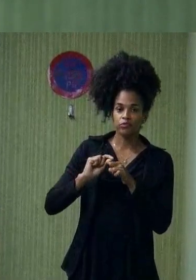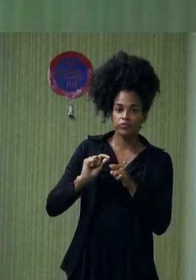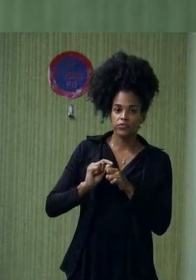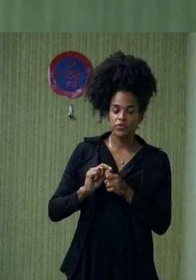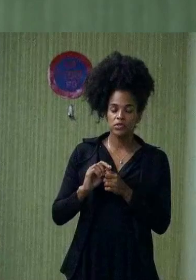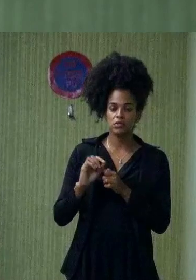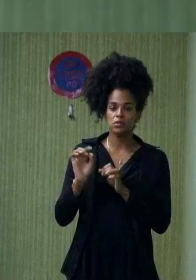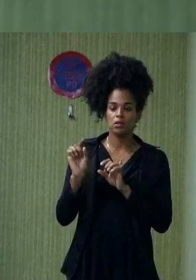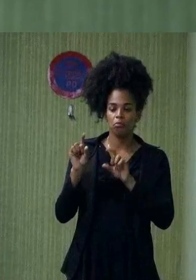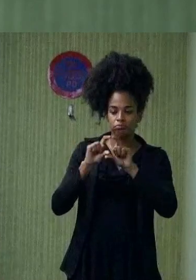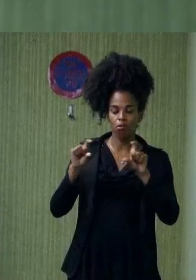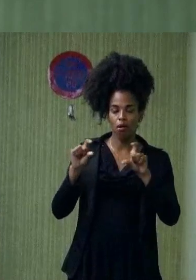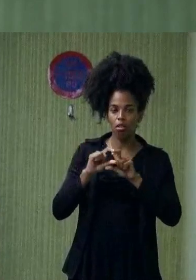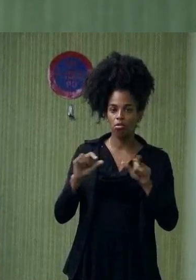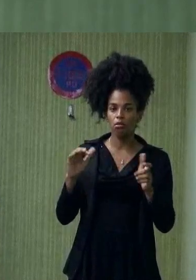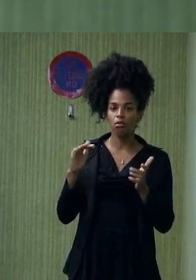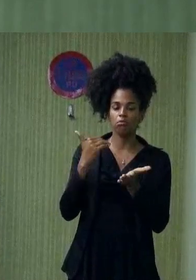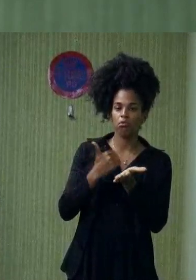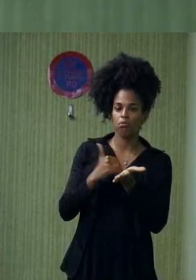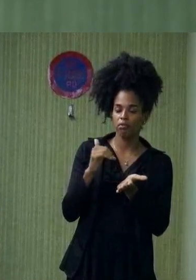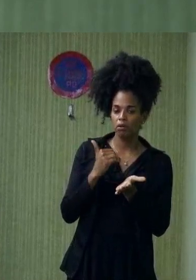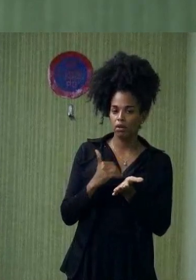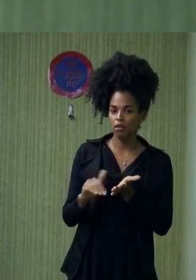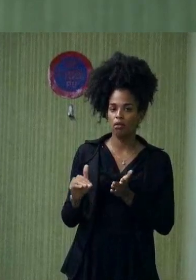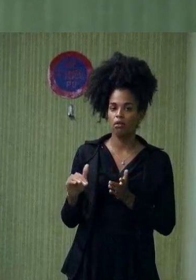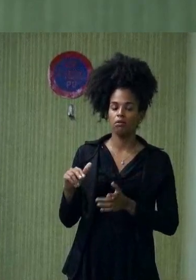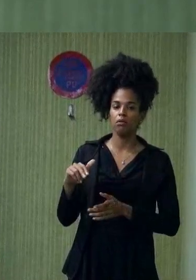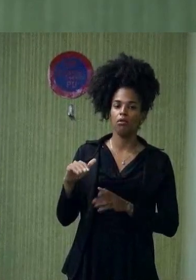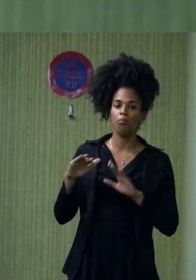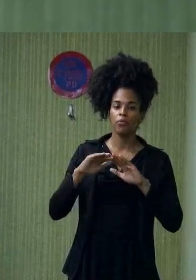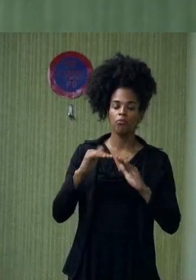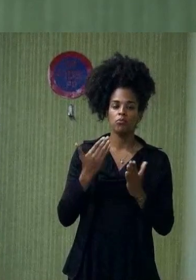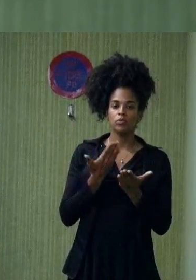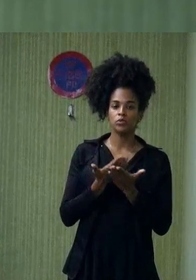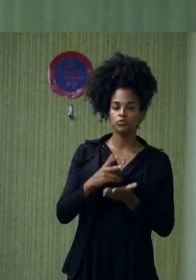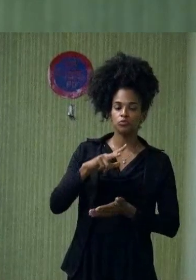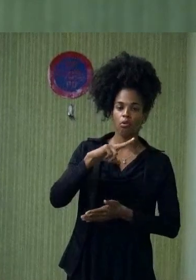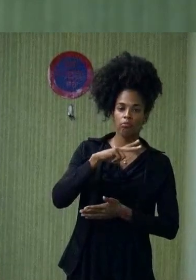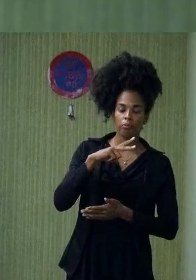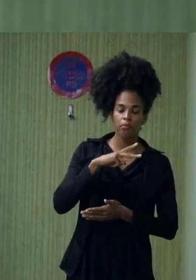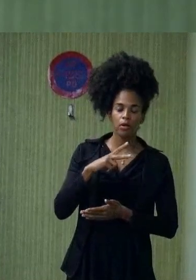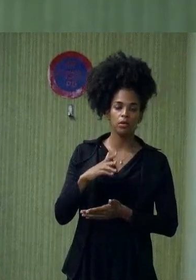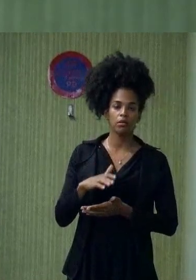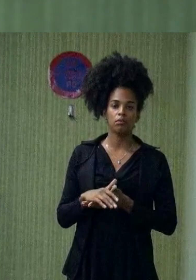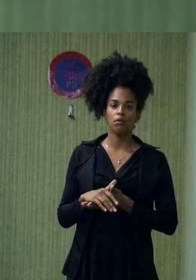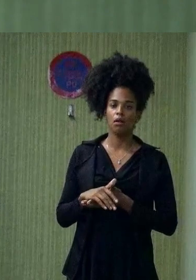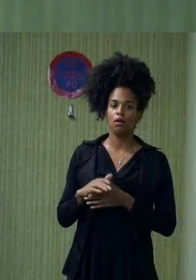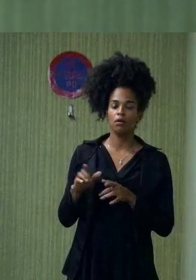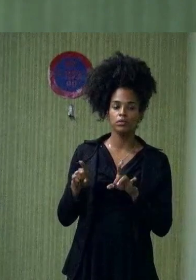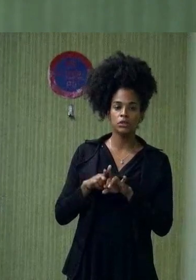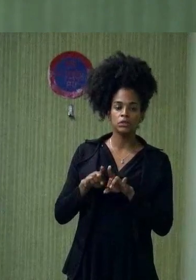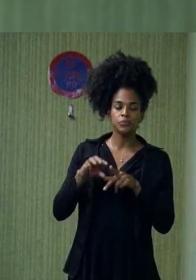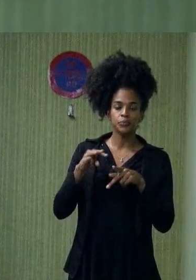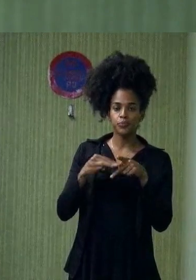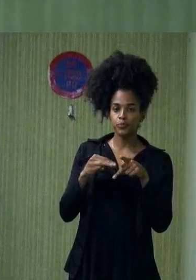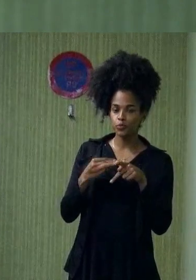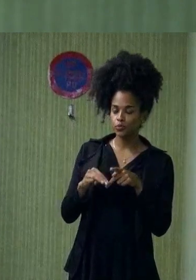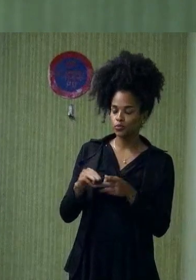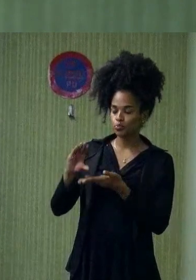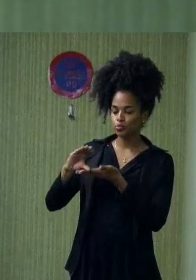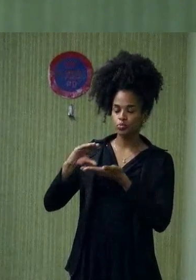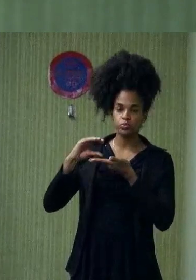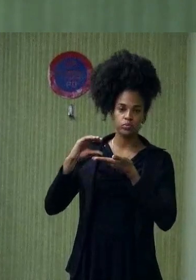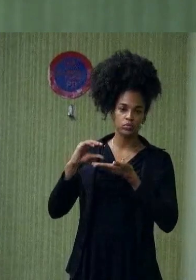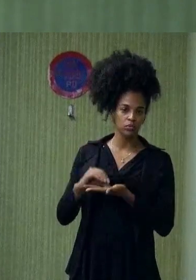famurs Sindicato das escolas particulares há um Dime pelos secretários municipais de educação Ministério Público de contas Secretaria Estadual